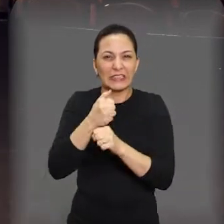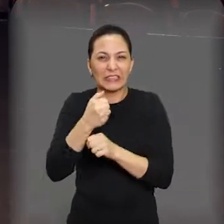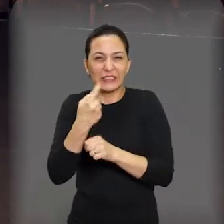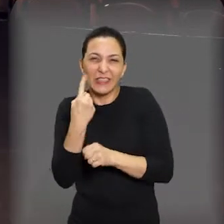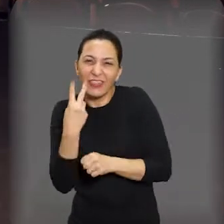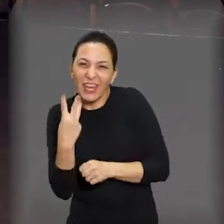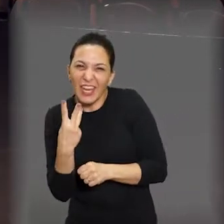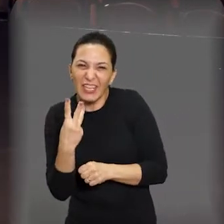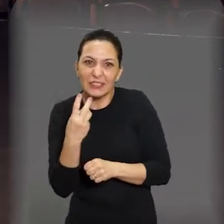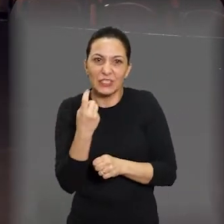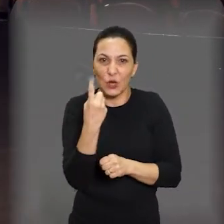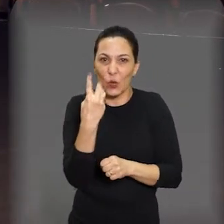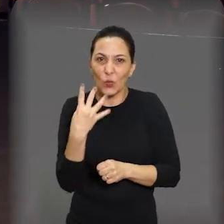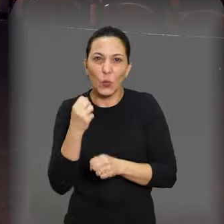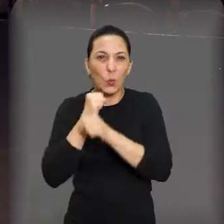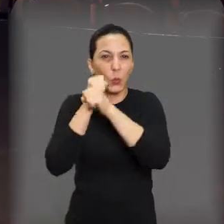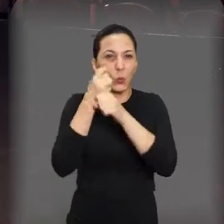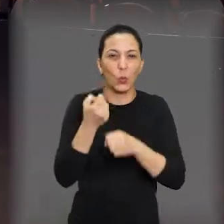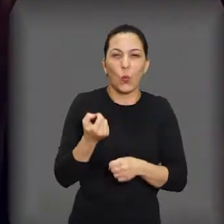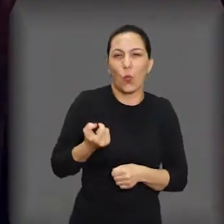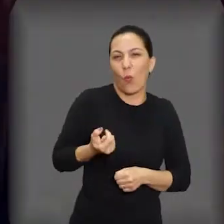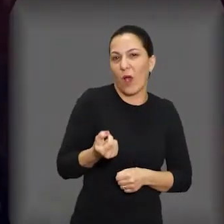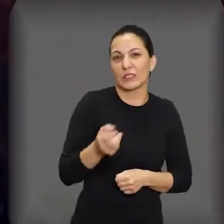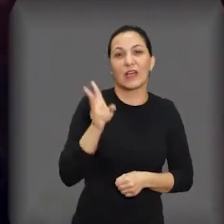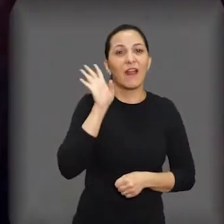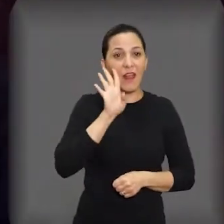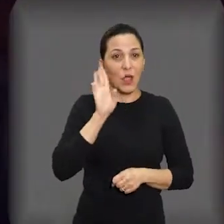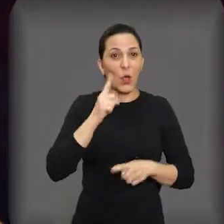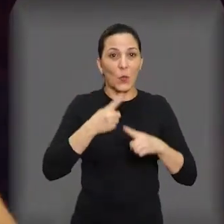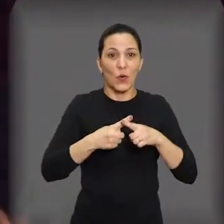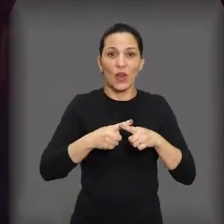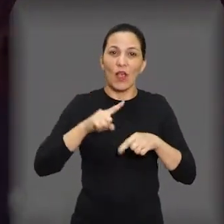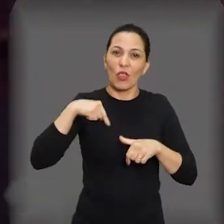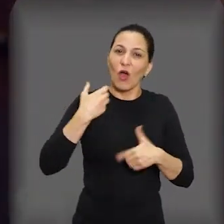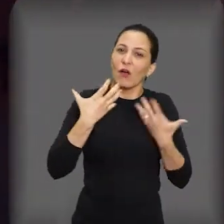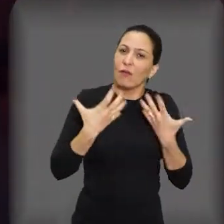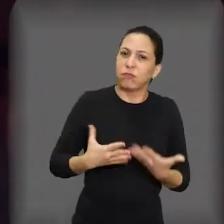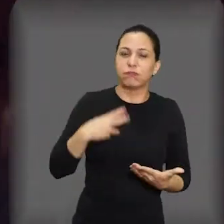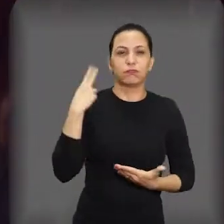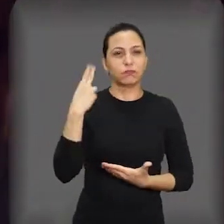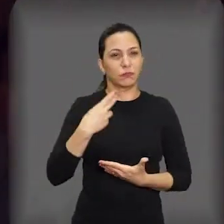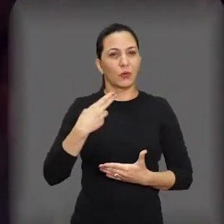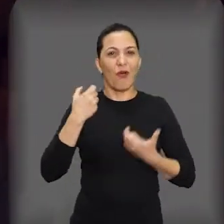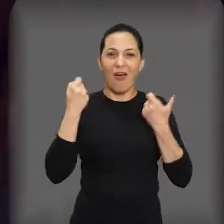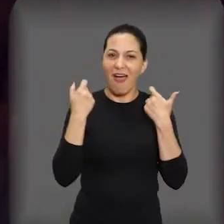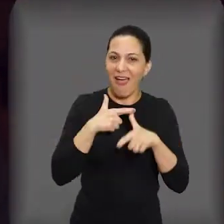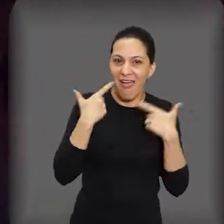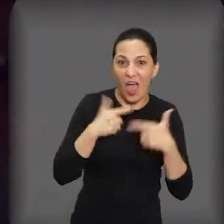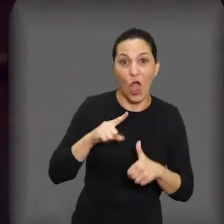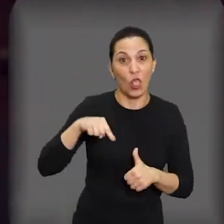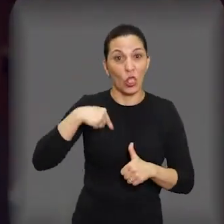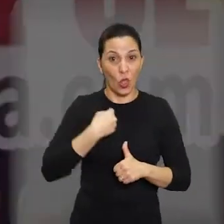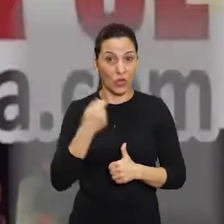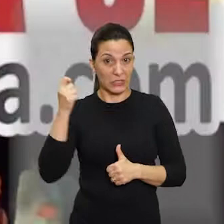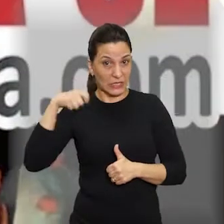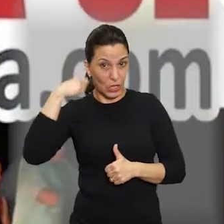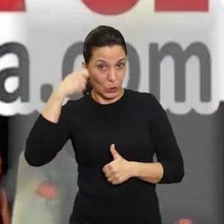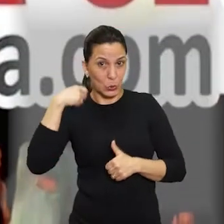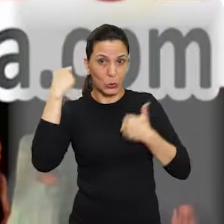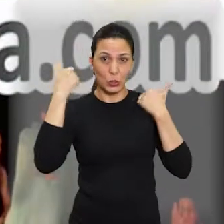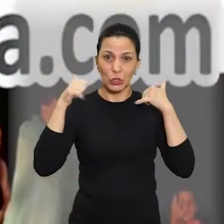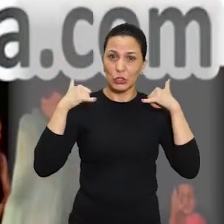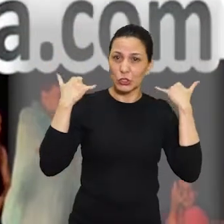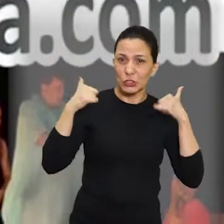porque é uma peça que a gente não se cansava, ela era tão engraçada que a gente se divertia mais que a plateia. Depois a gente